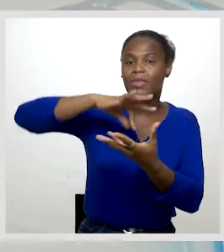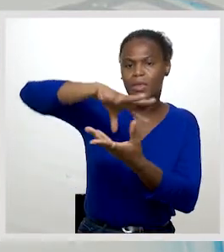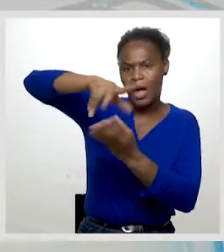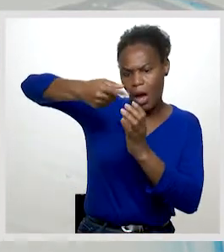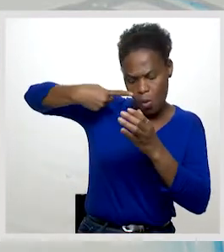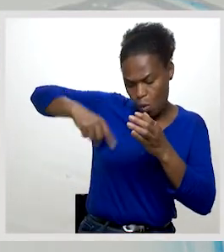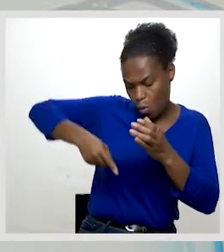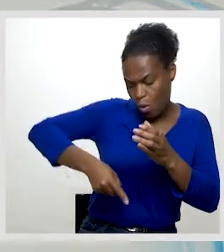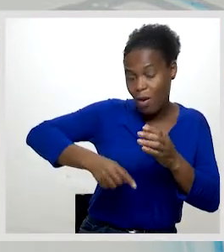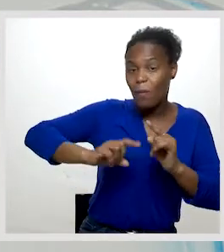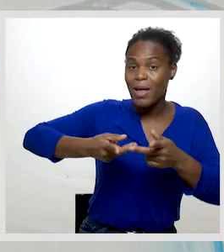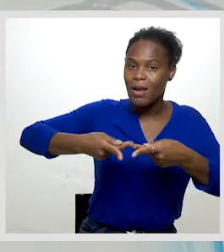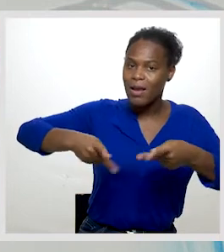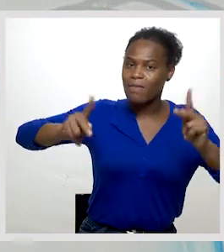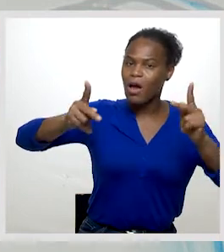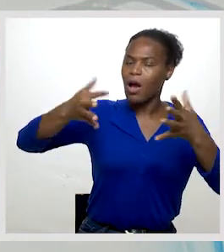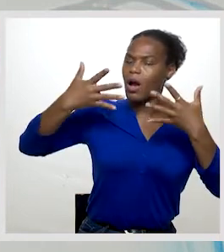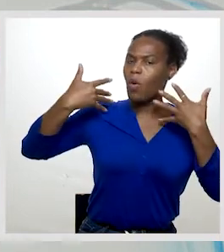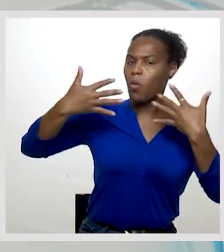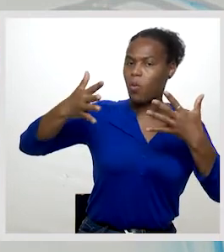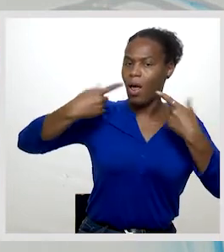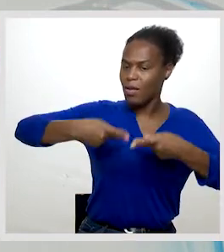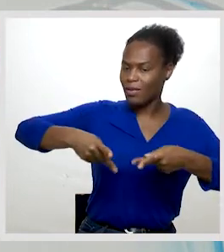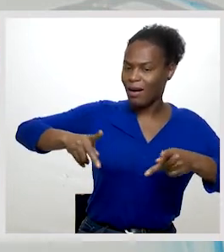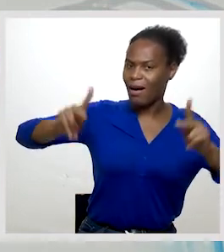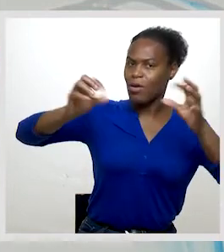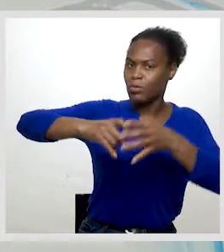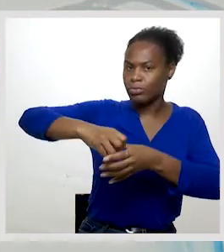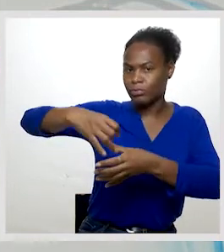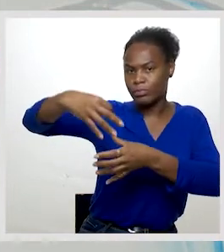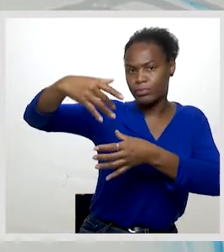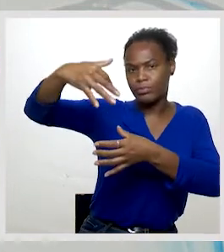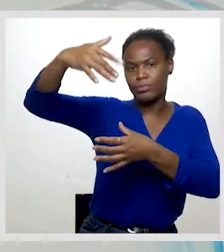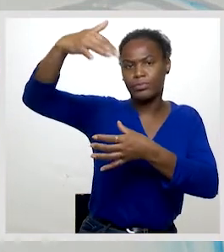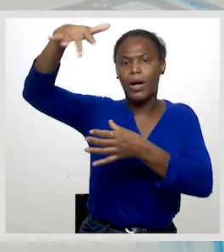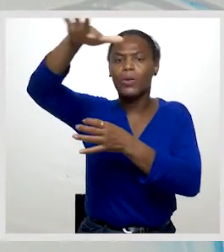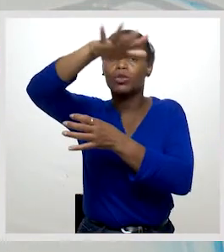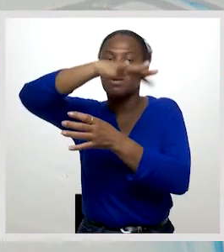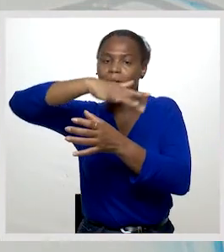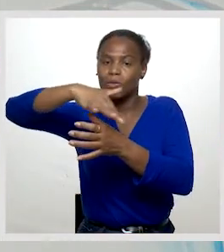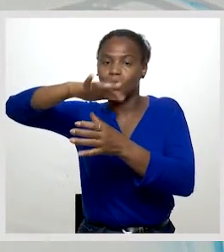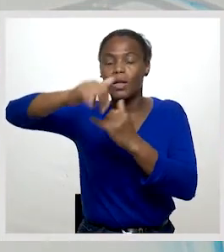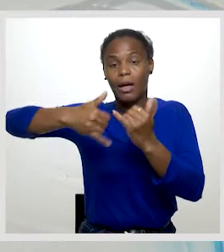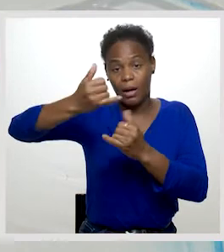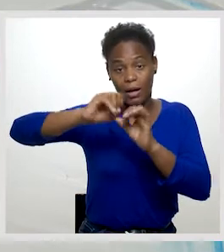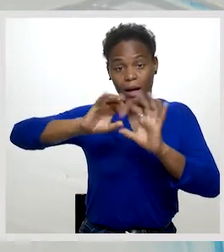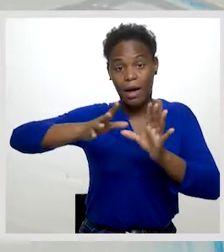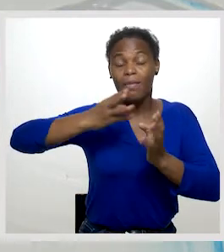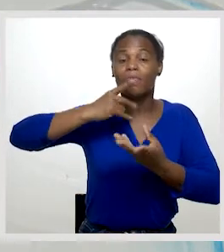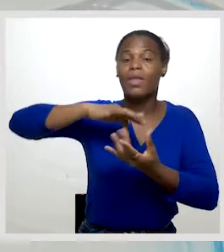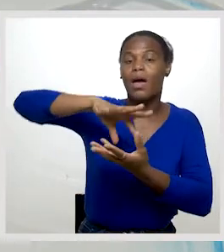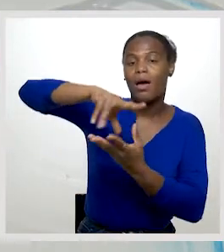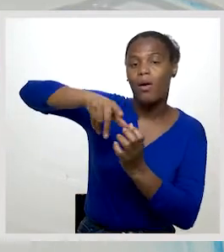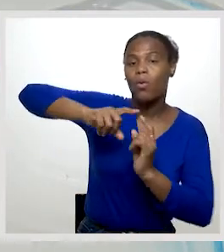Terra, obviamente, libertou esse calor, e esse calor foi libertado para o espaço. E, obviamente, a